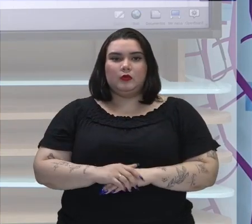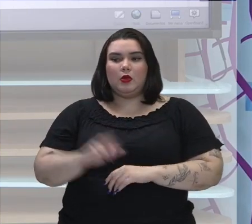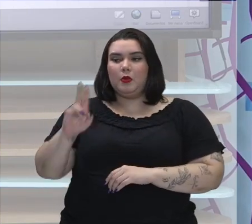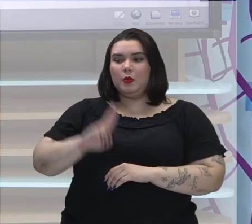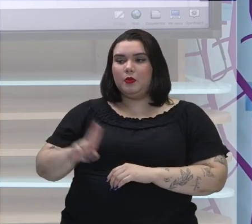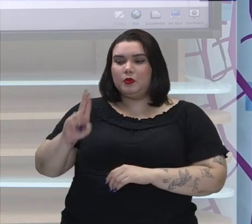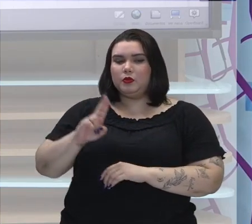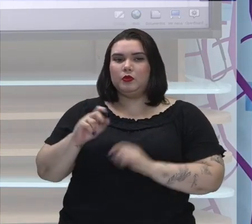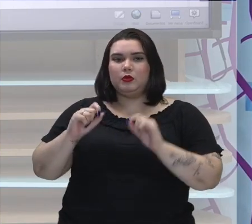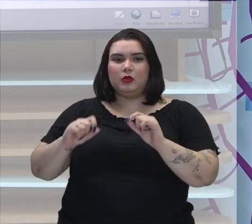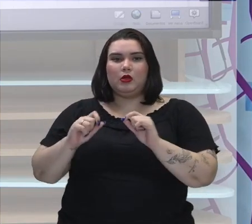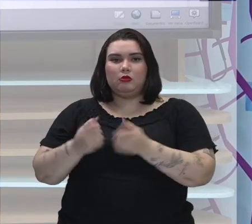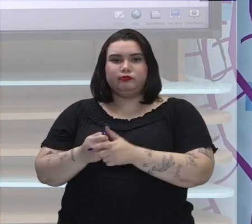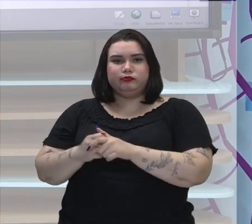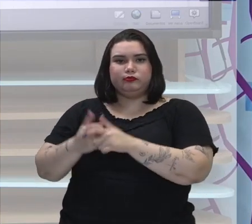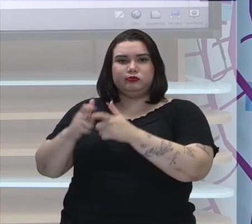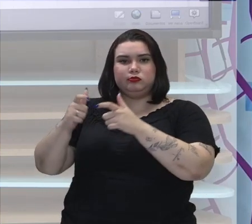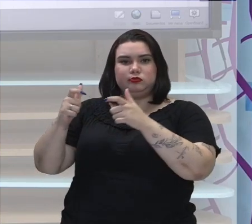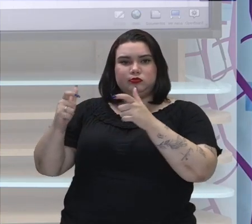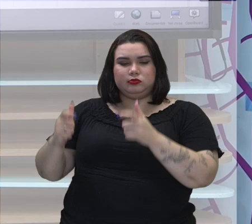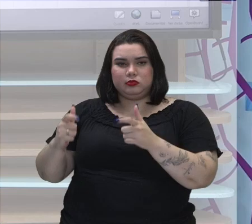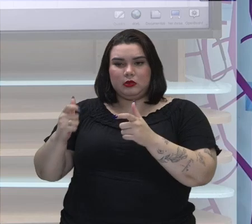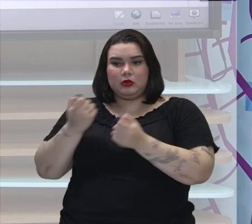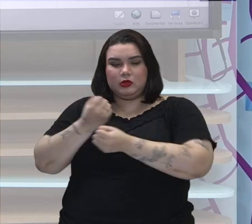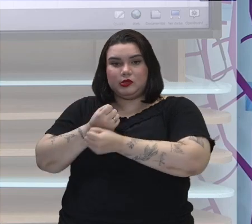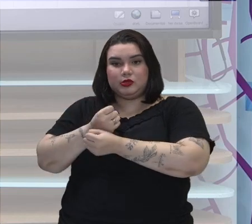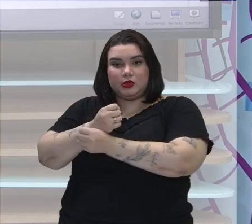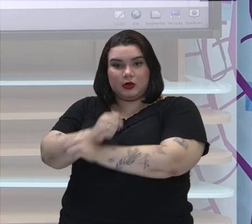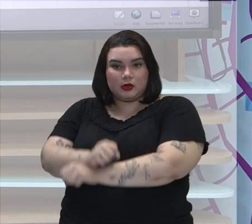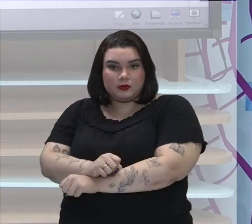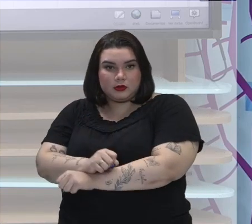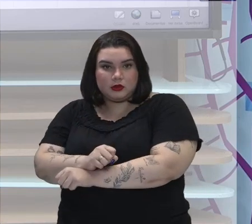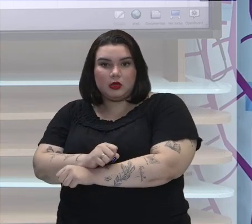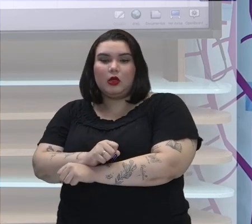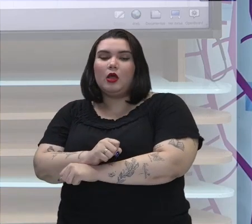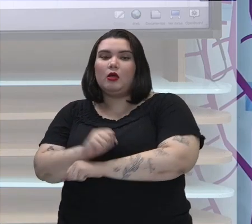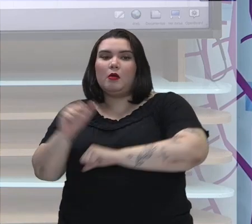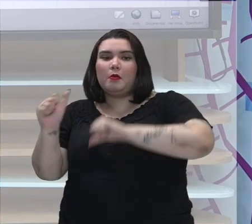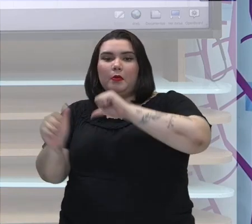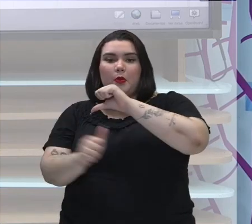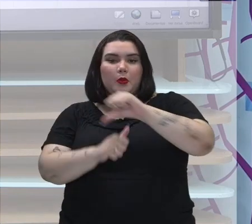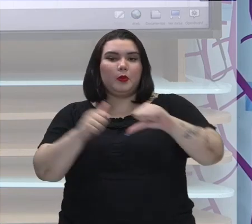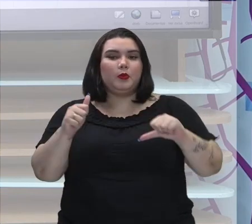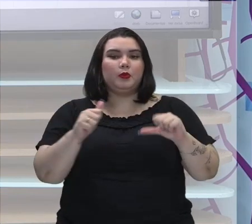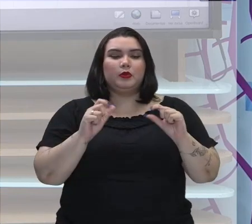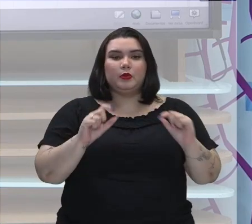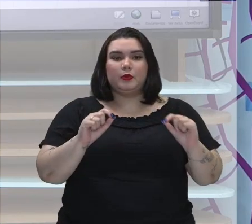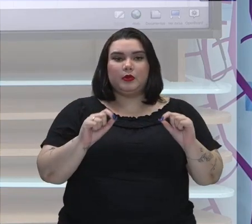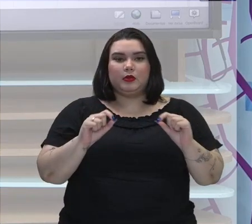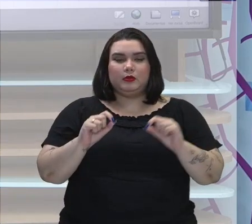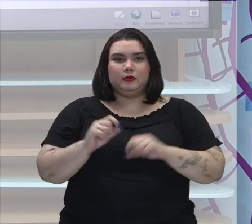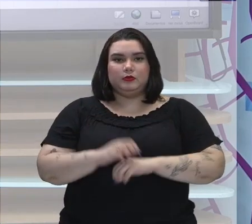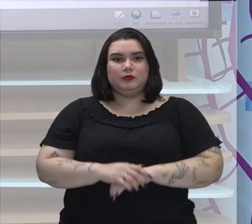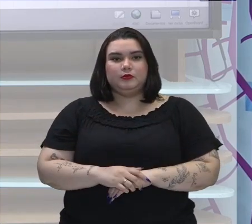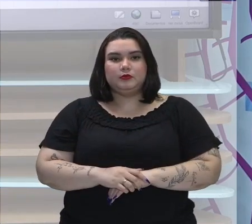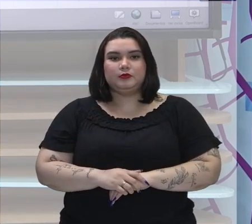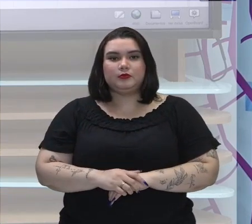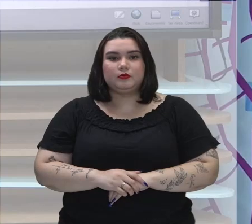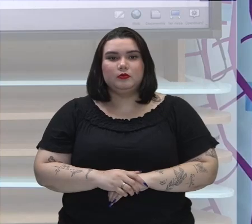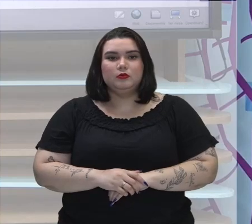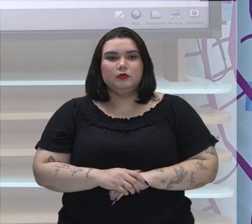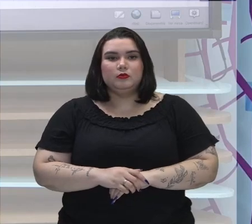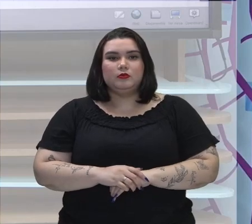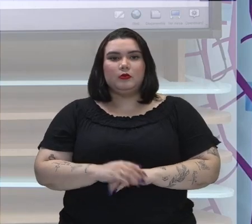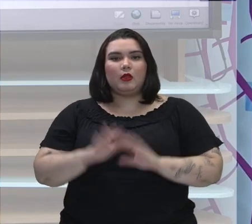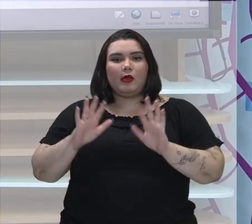utilização massiva de mão de obra escravizada para como se, por exemplo, né, como se fossem